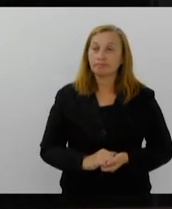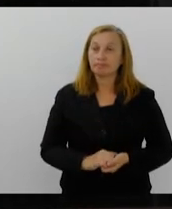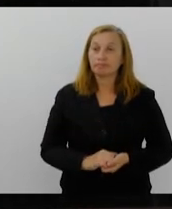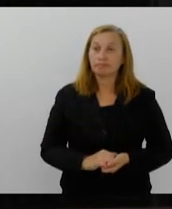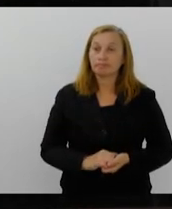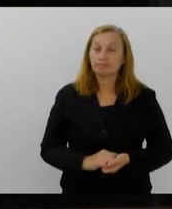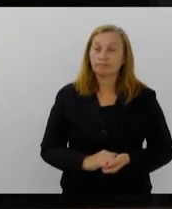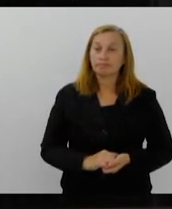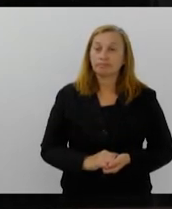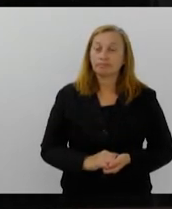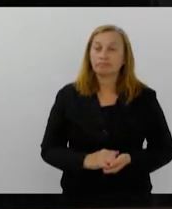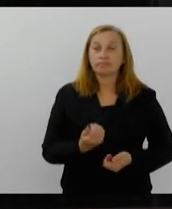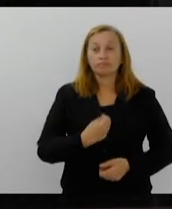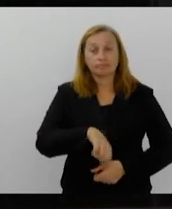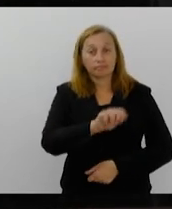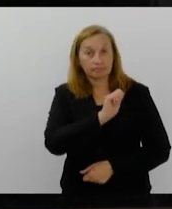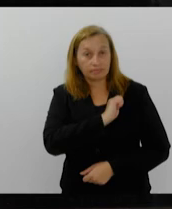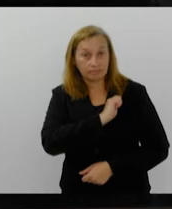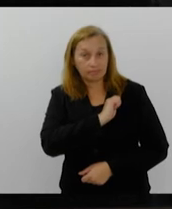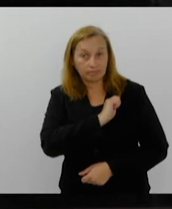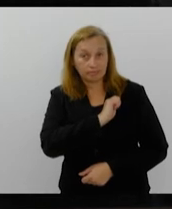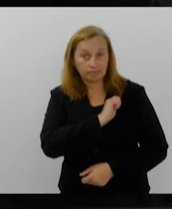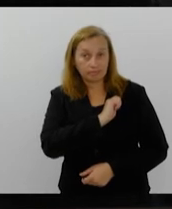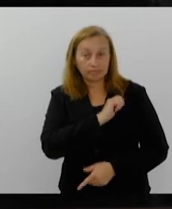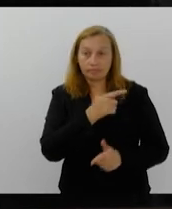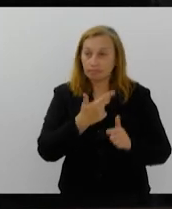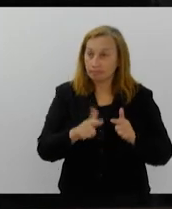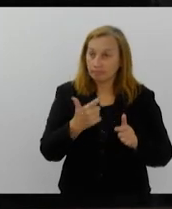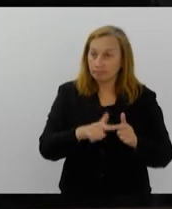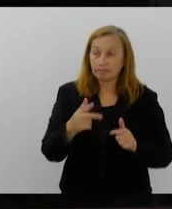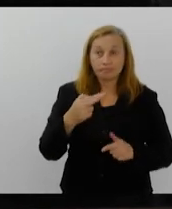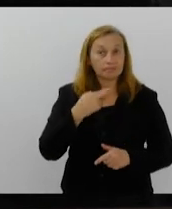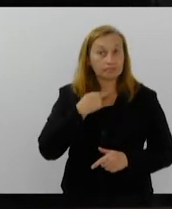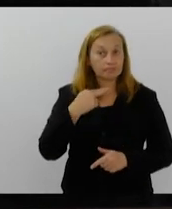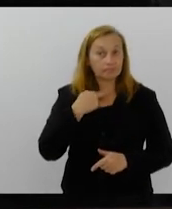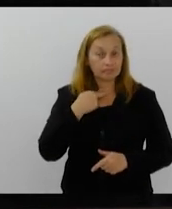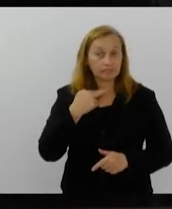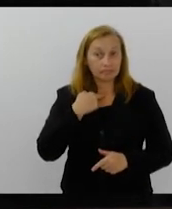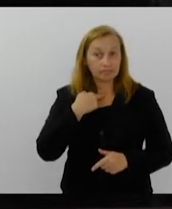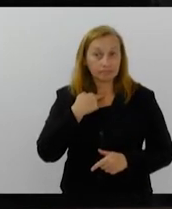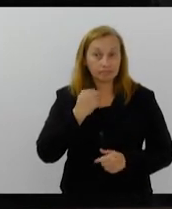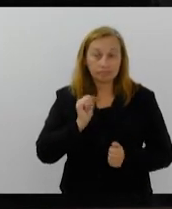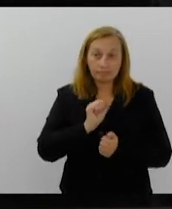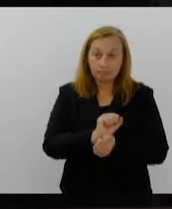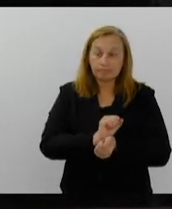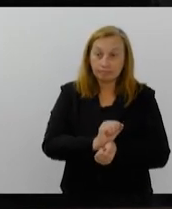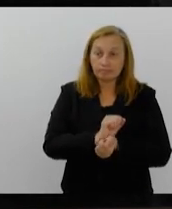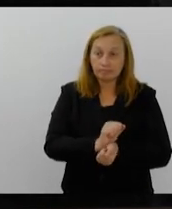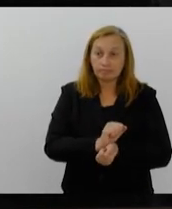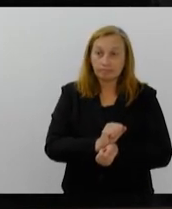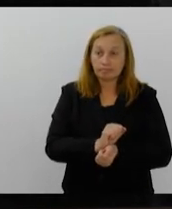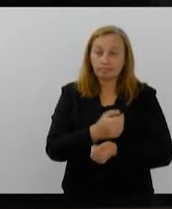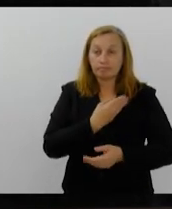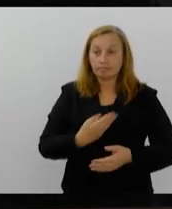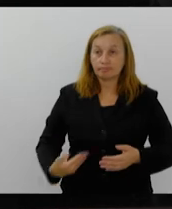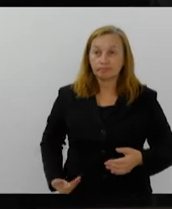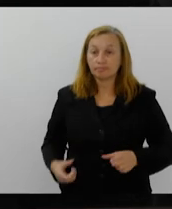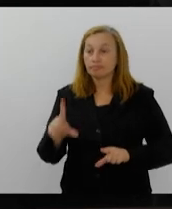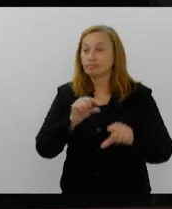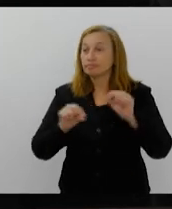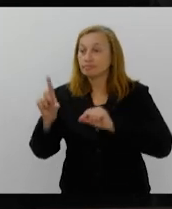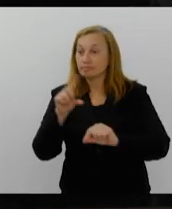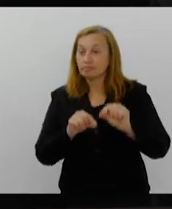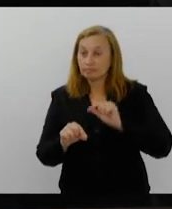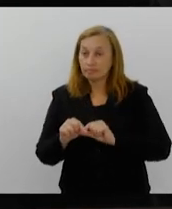pelo regime de recuperação fiscal não pode ser muleta para o governador Cláudio Castro escolher seguir reiterando